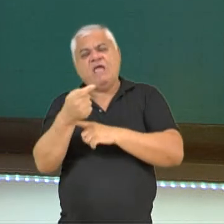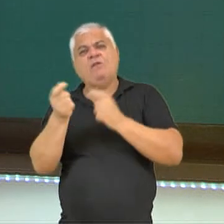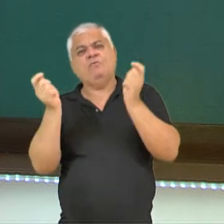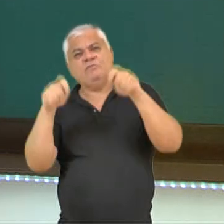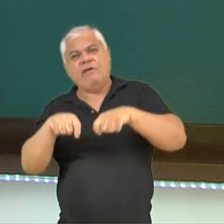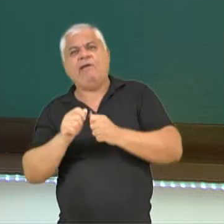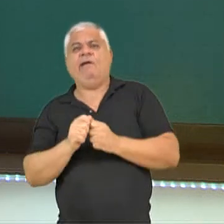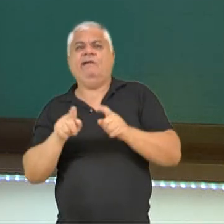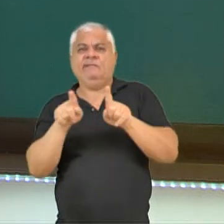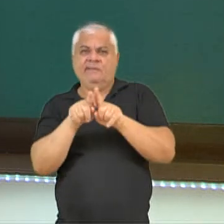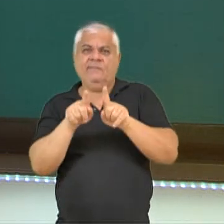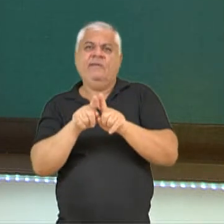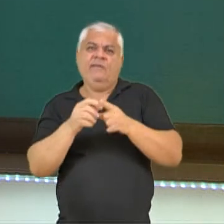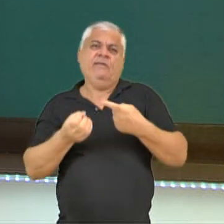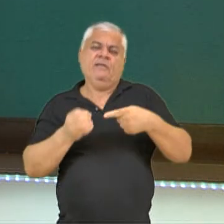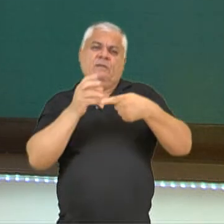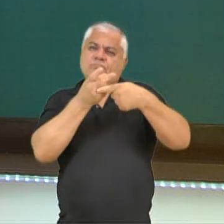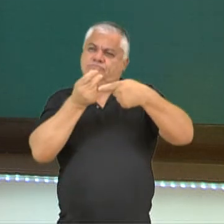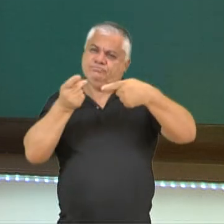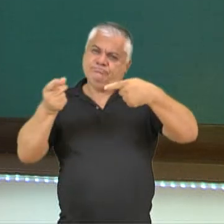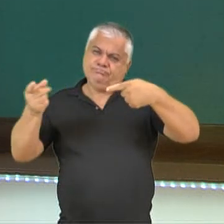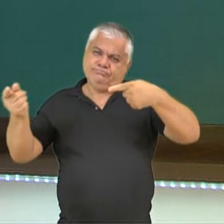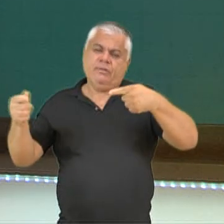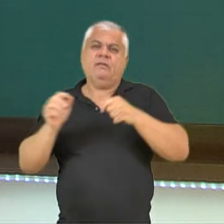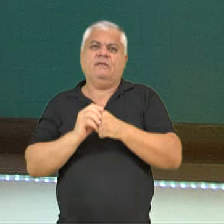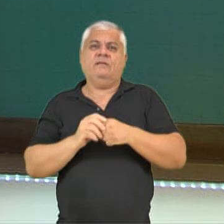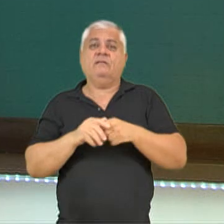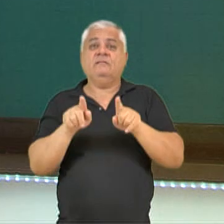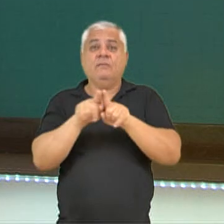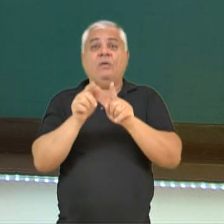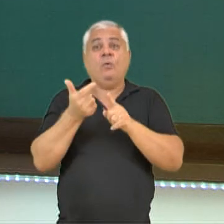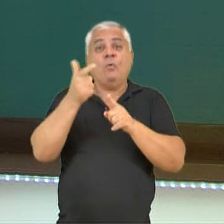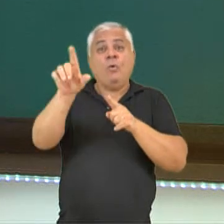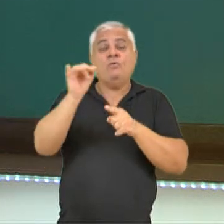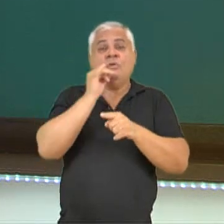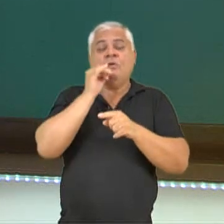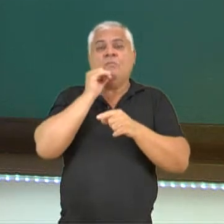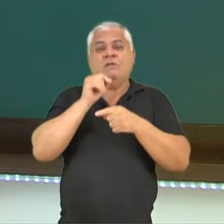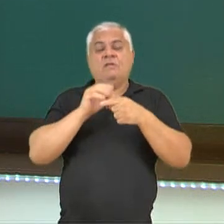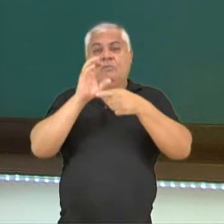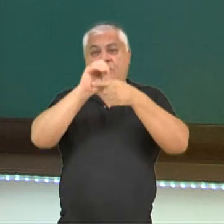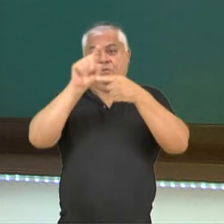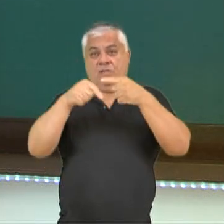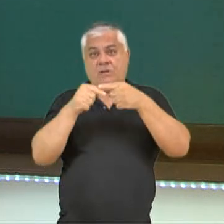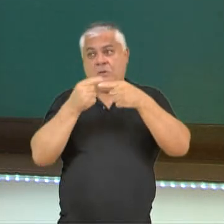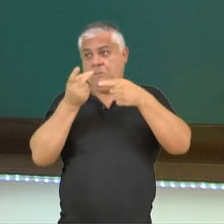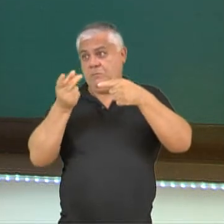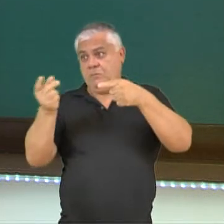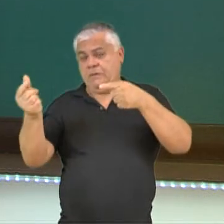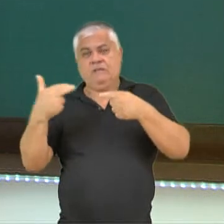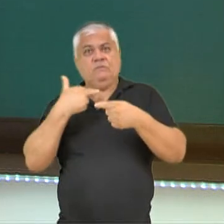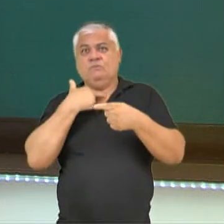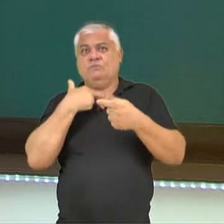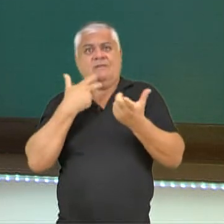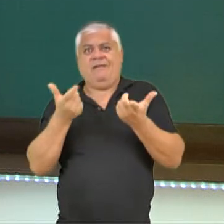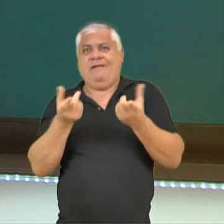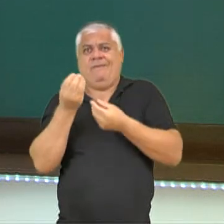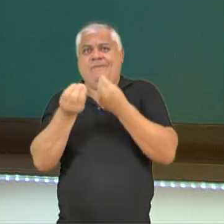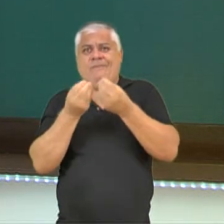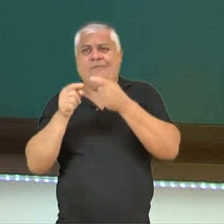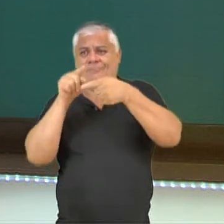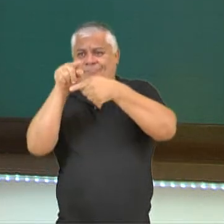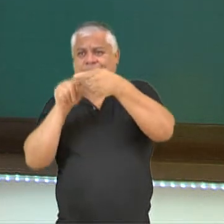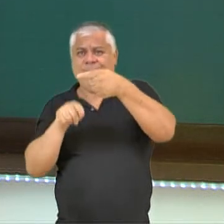dízima periódica, que é um decimal infinito, né? Os outros decimais infinitos não são racionais, tá bom? Eu não consigo escrever eles como